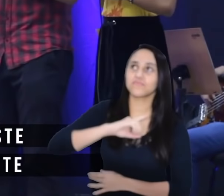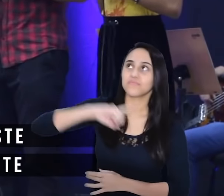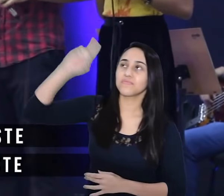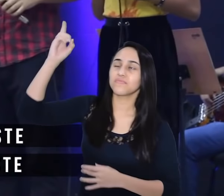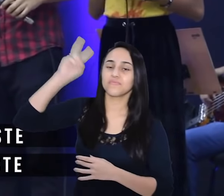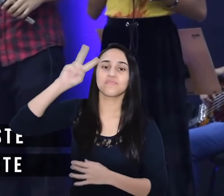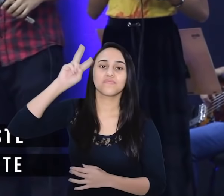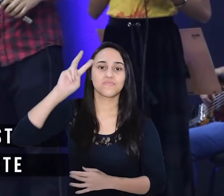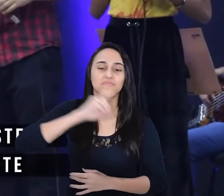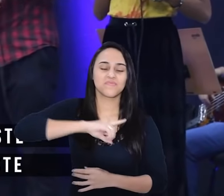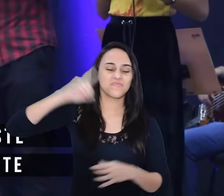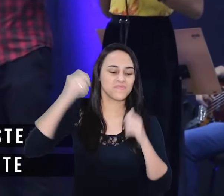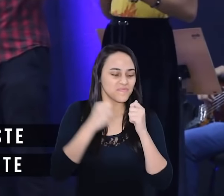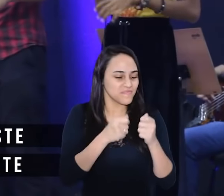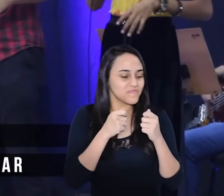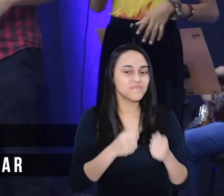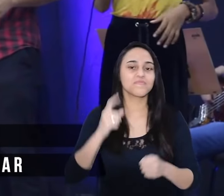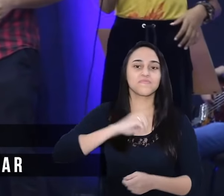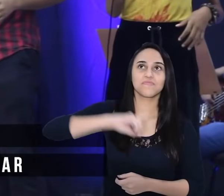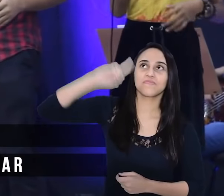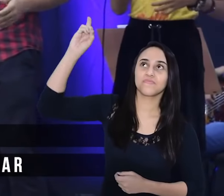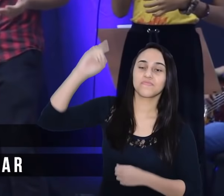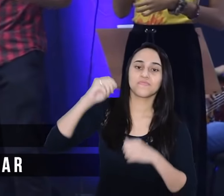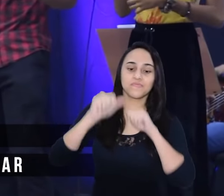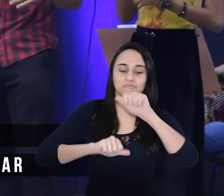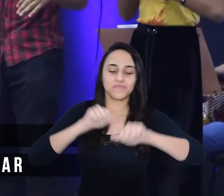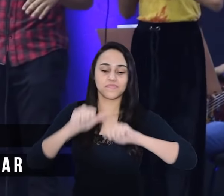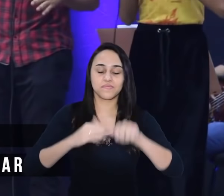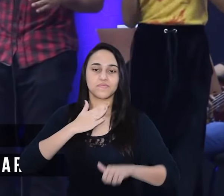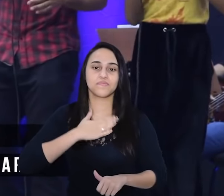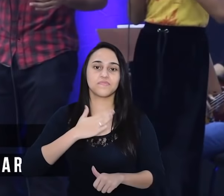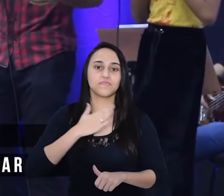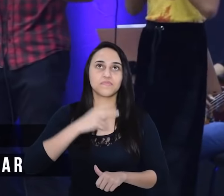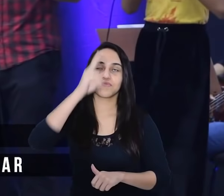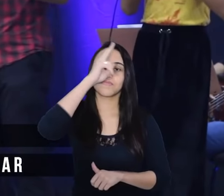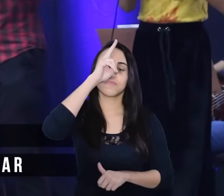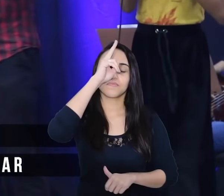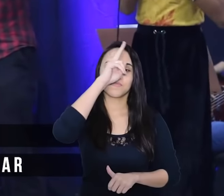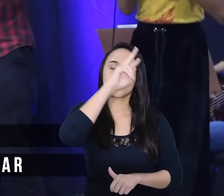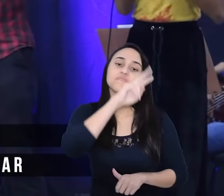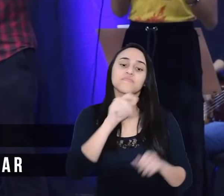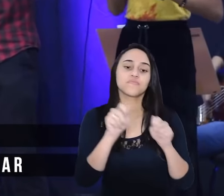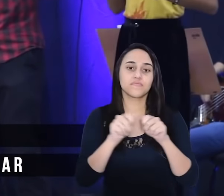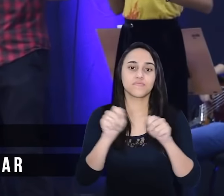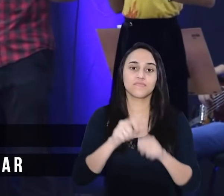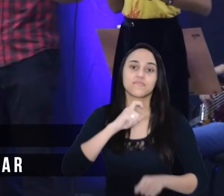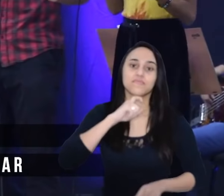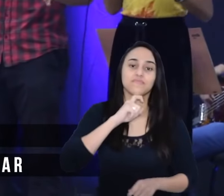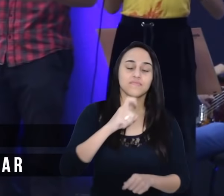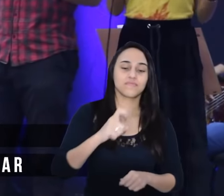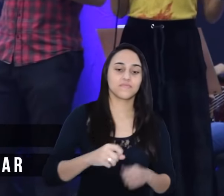Esqueceu. Você insistiu, você mudou a minha história e fez o